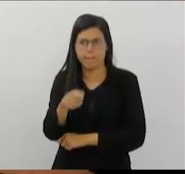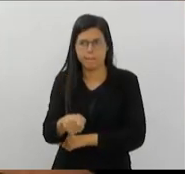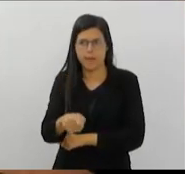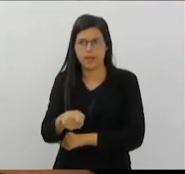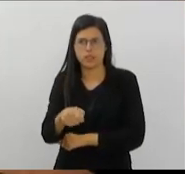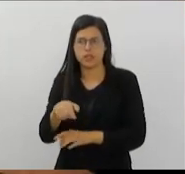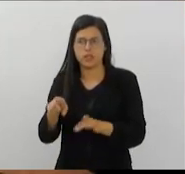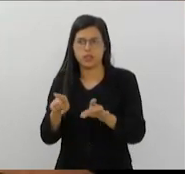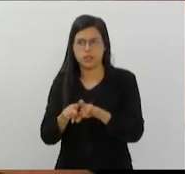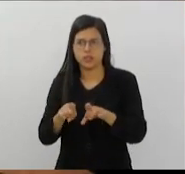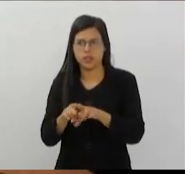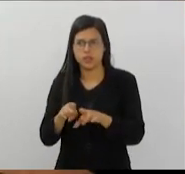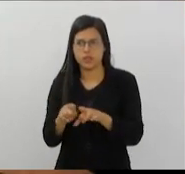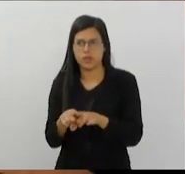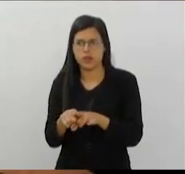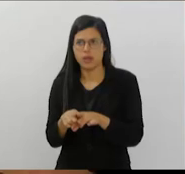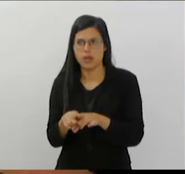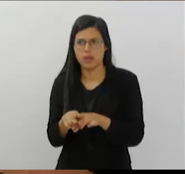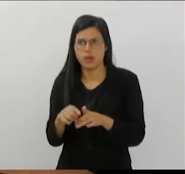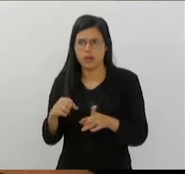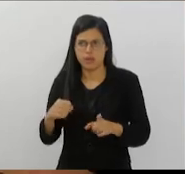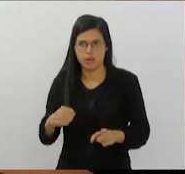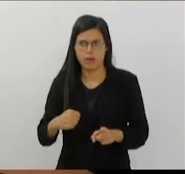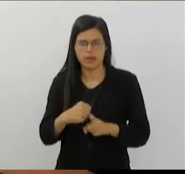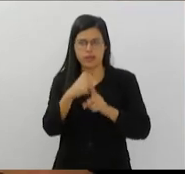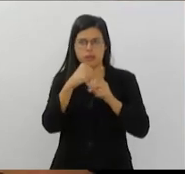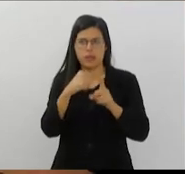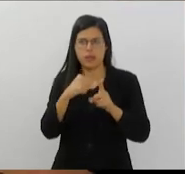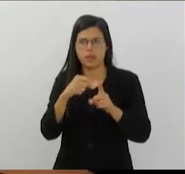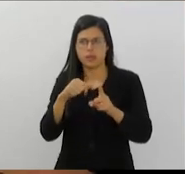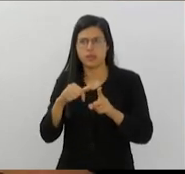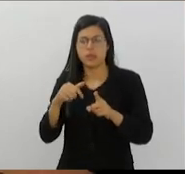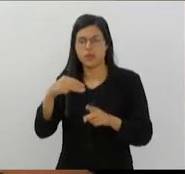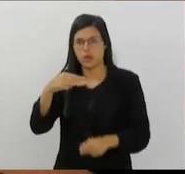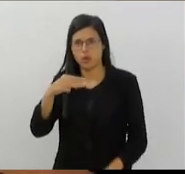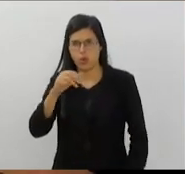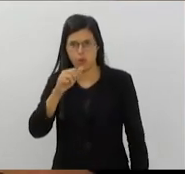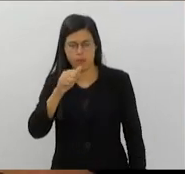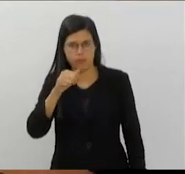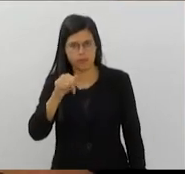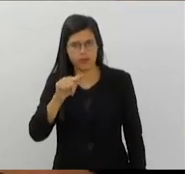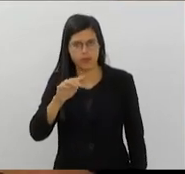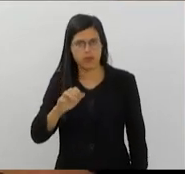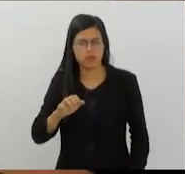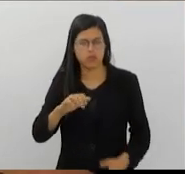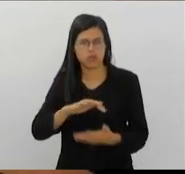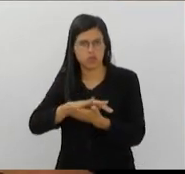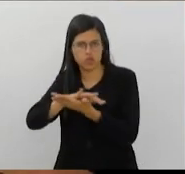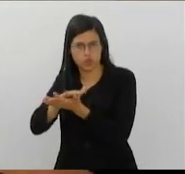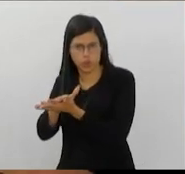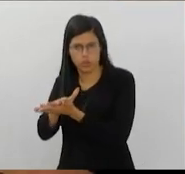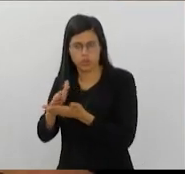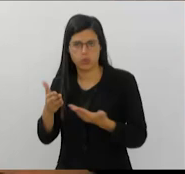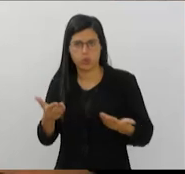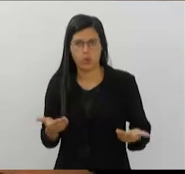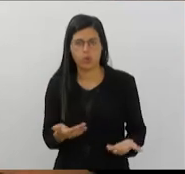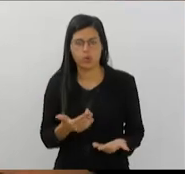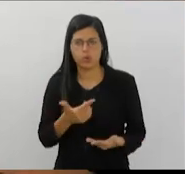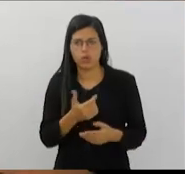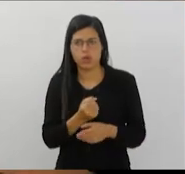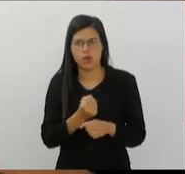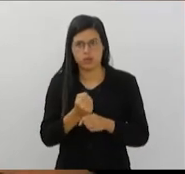foi totalmente impactada. O mangue foi destruído. Hoje, em 2024,